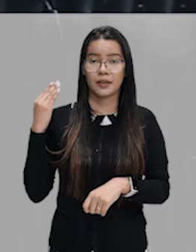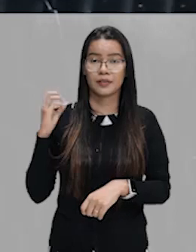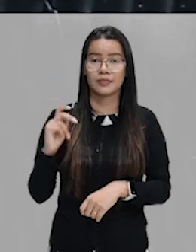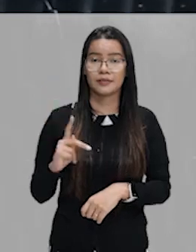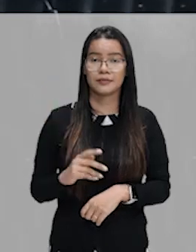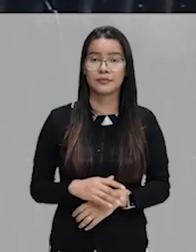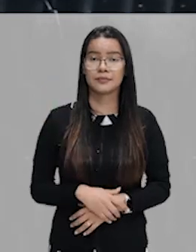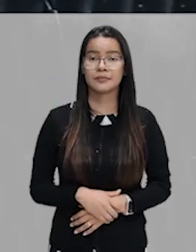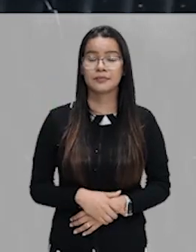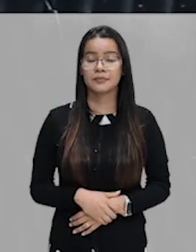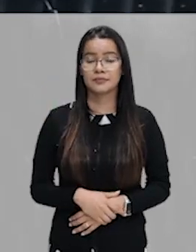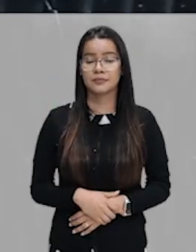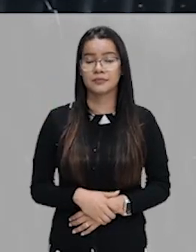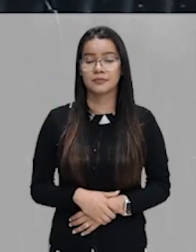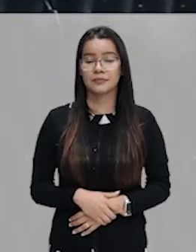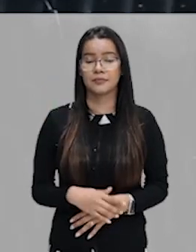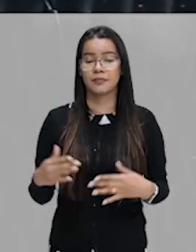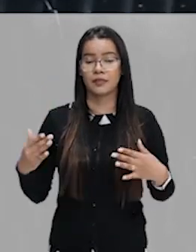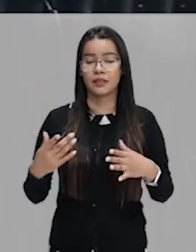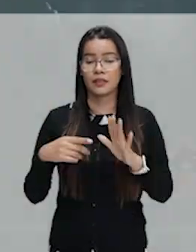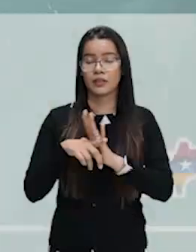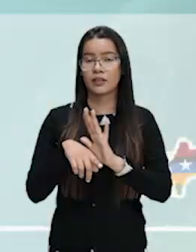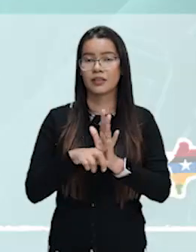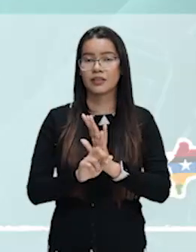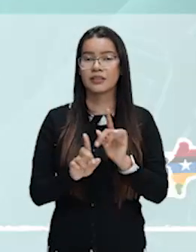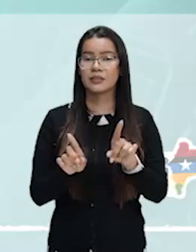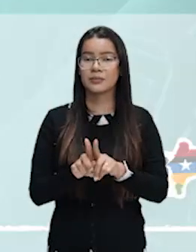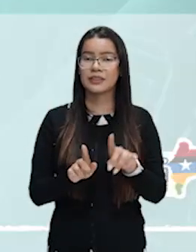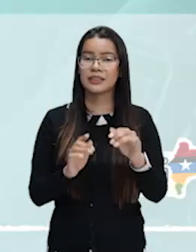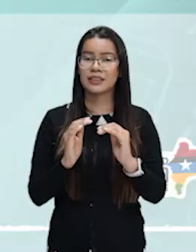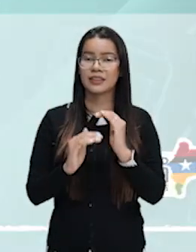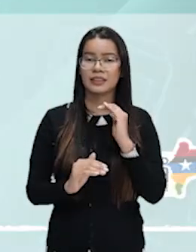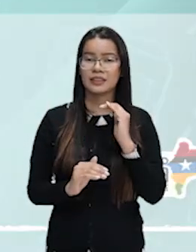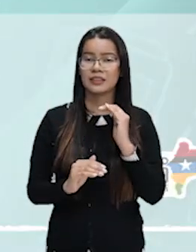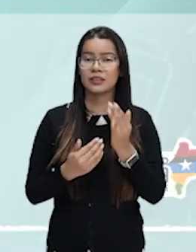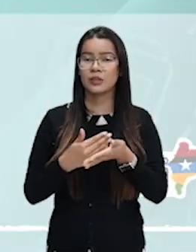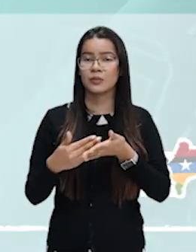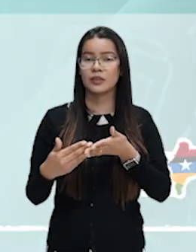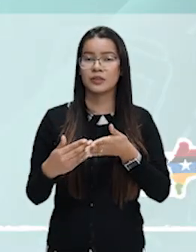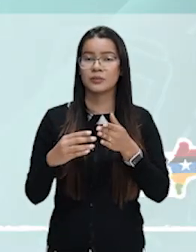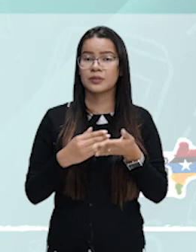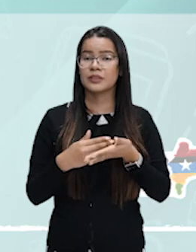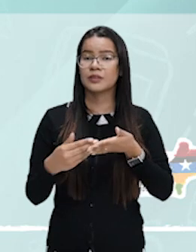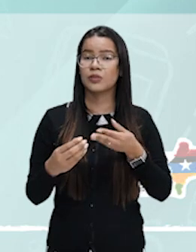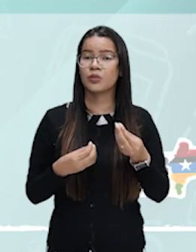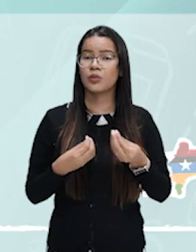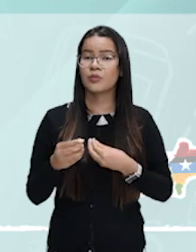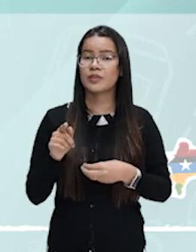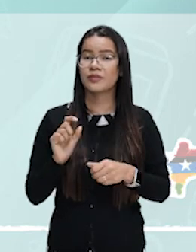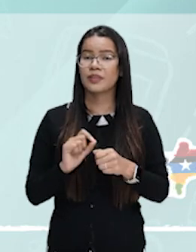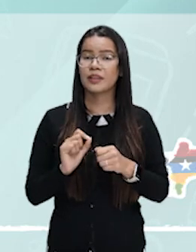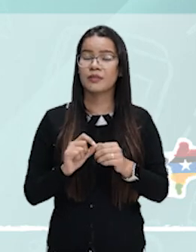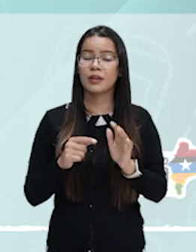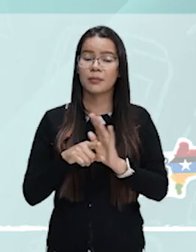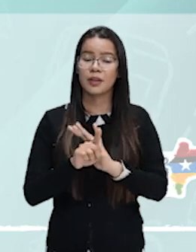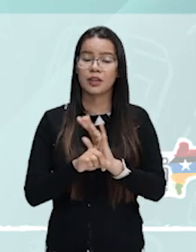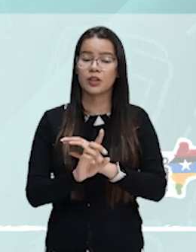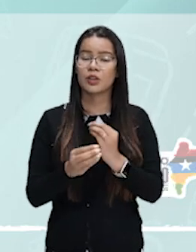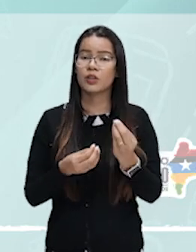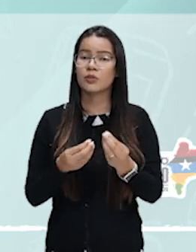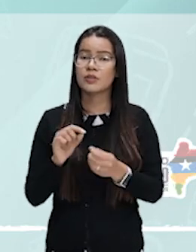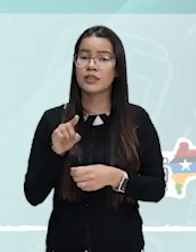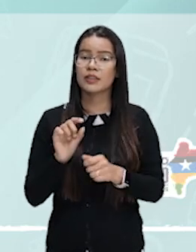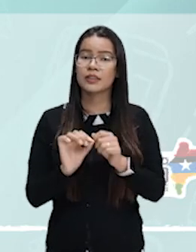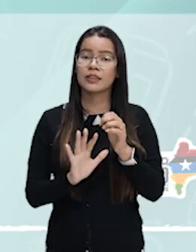passado. Formas interrogativas e negativas parte daquele princípio de como é que você faz uma pergunta e como é que você cria